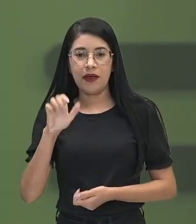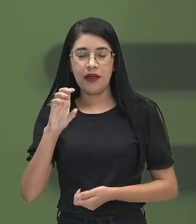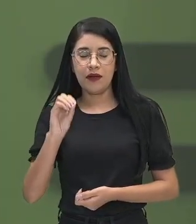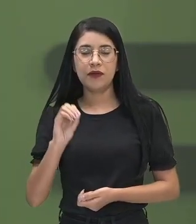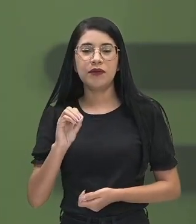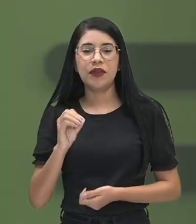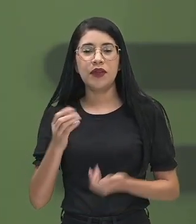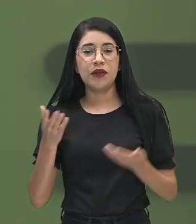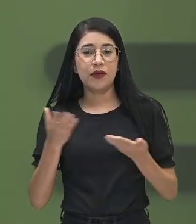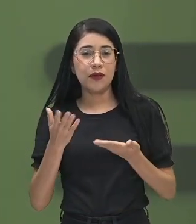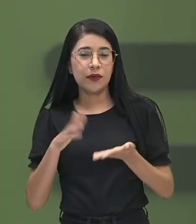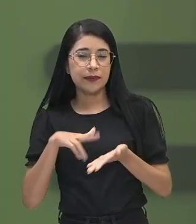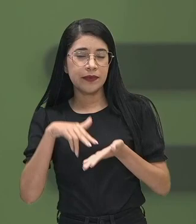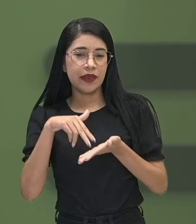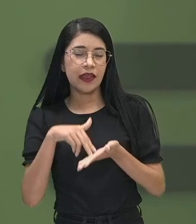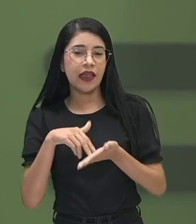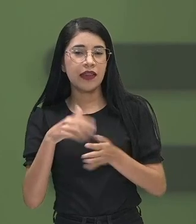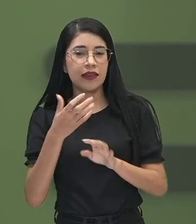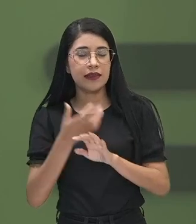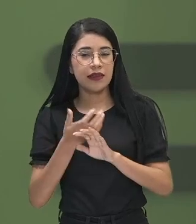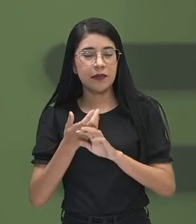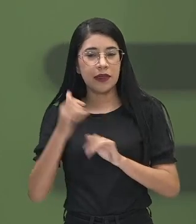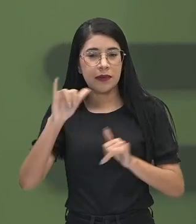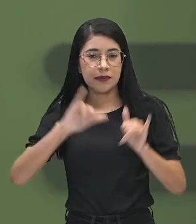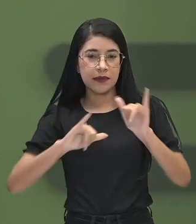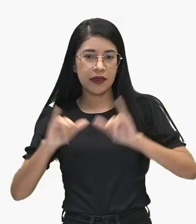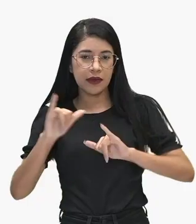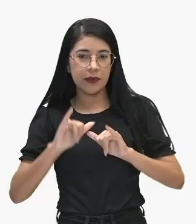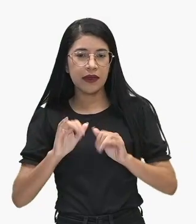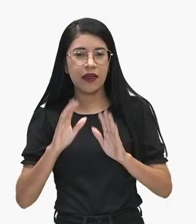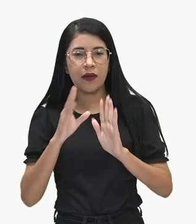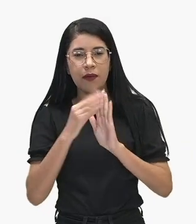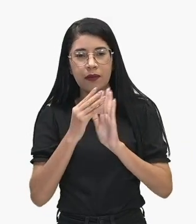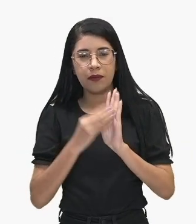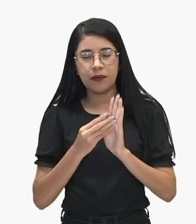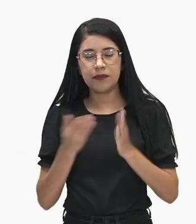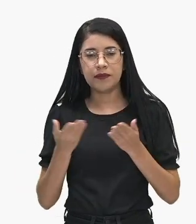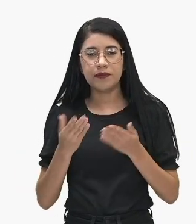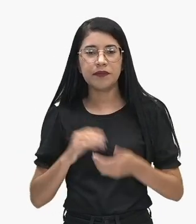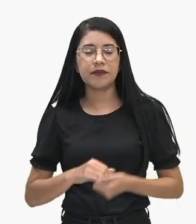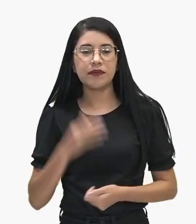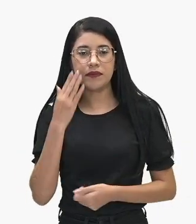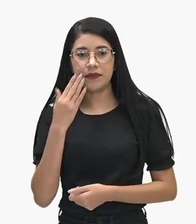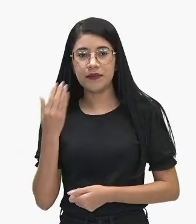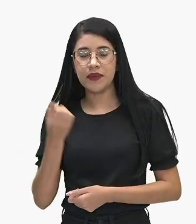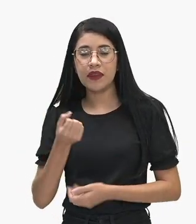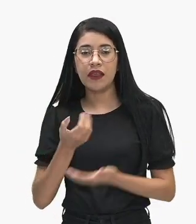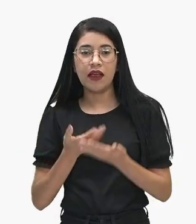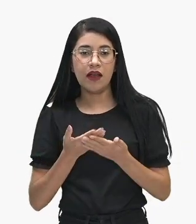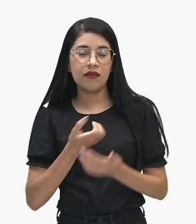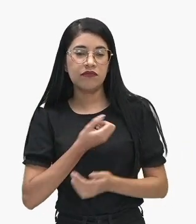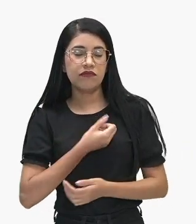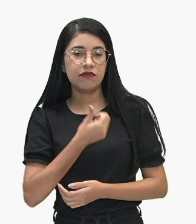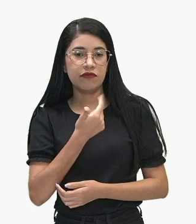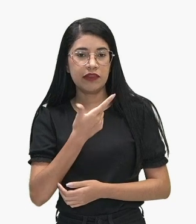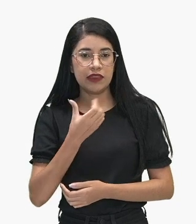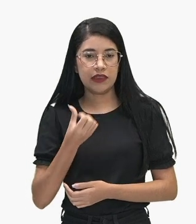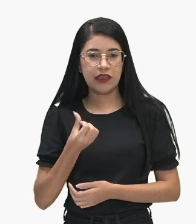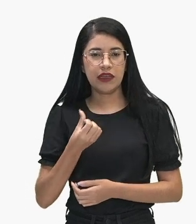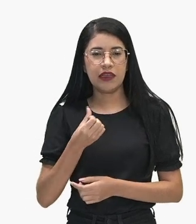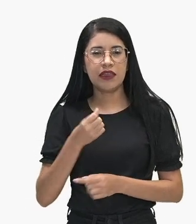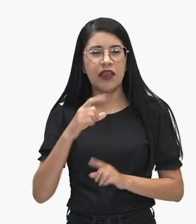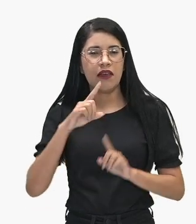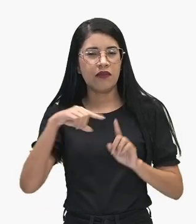aqui com vocês com Química e vamos ver o que nós teremos hoje. Na aula 26, o objeto de conhecimento é variação